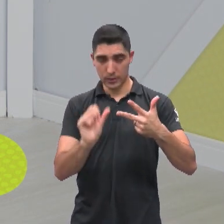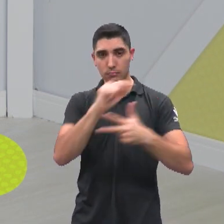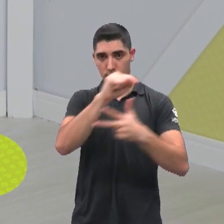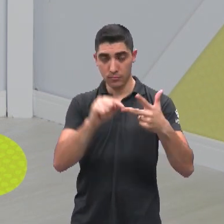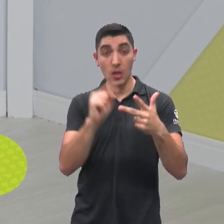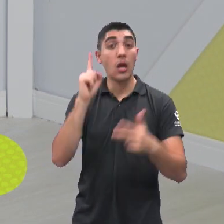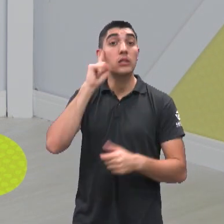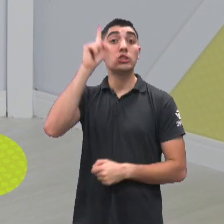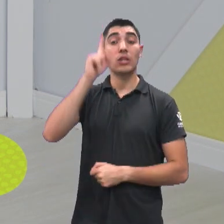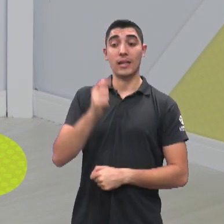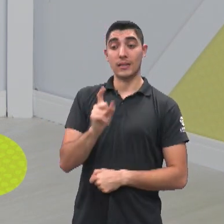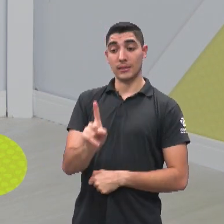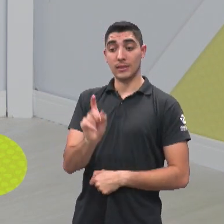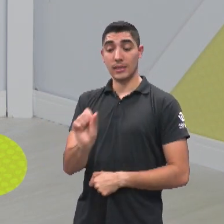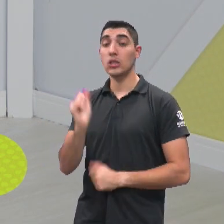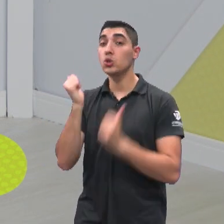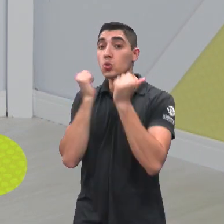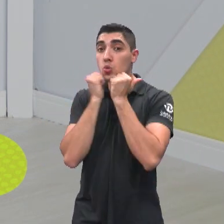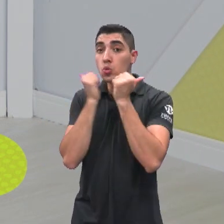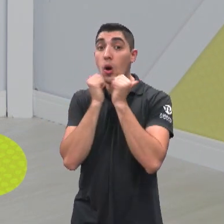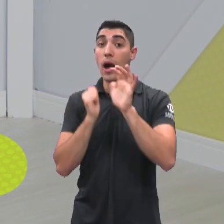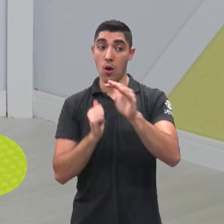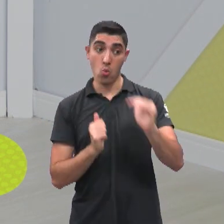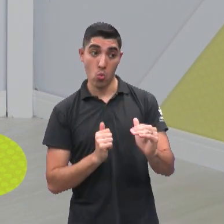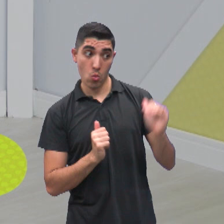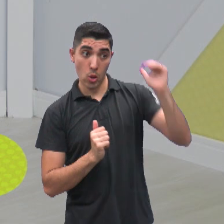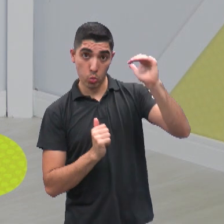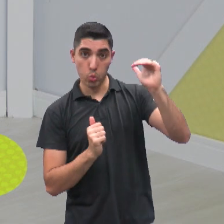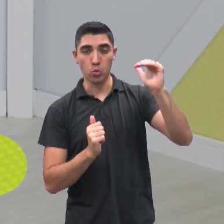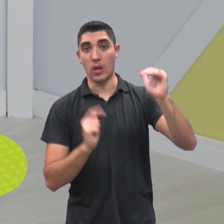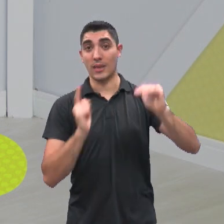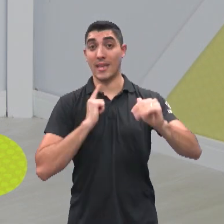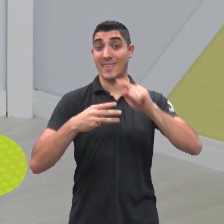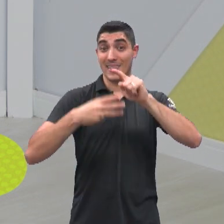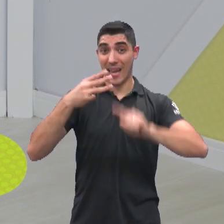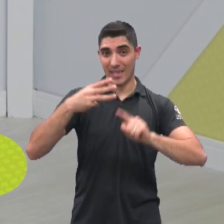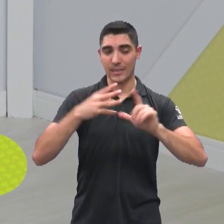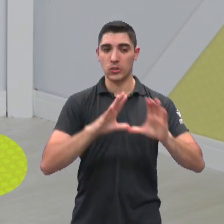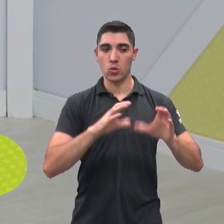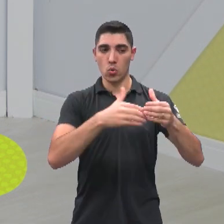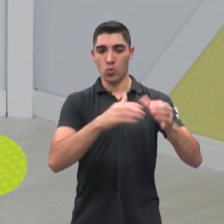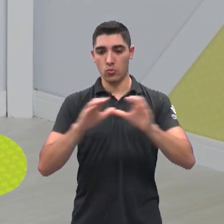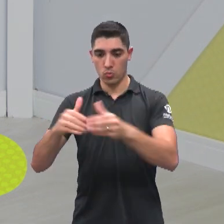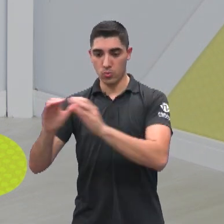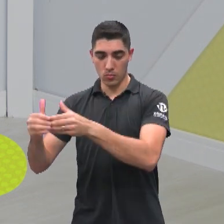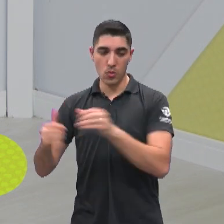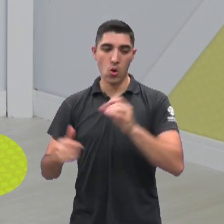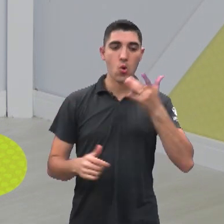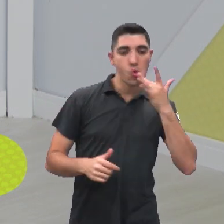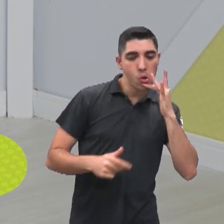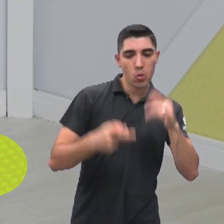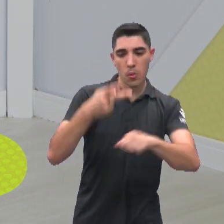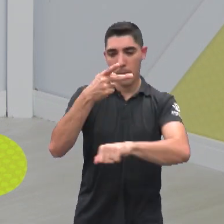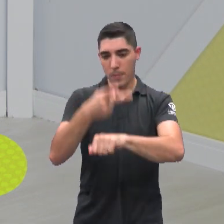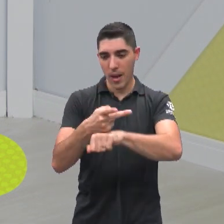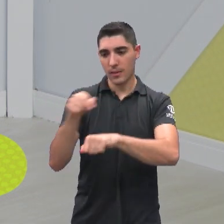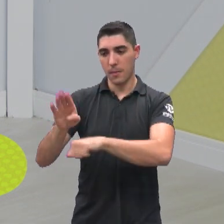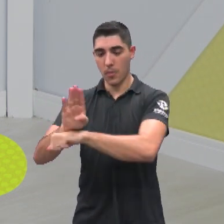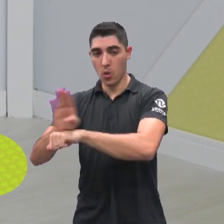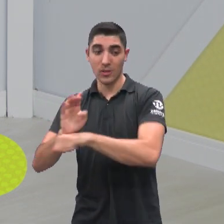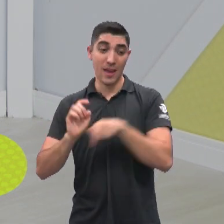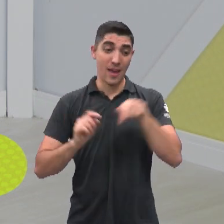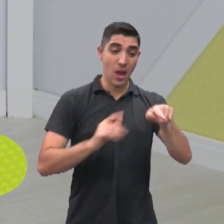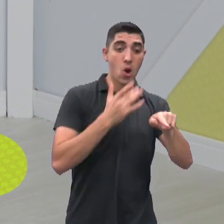de julho, com o torneio adulto dividido em 3 divisões, séries Ouro, Prata e Bronze. As séries Ouro e